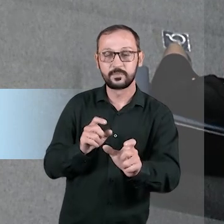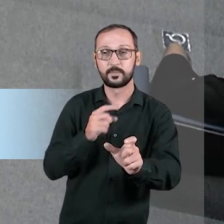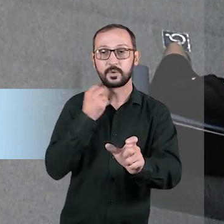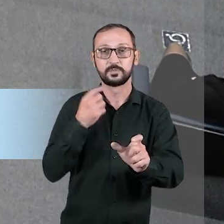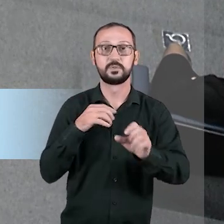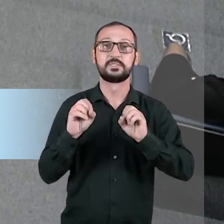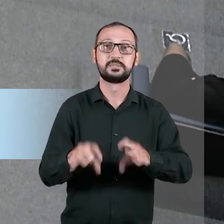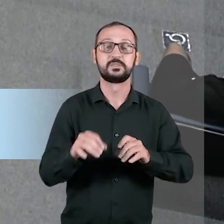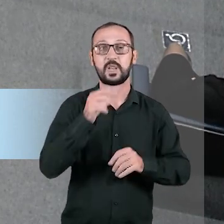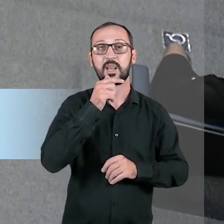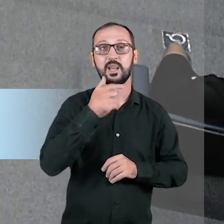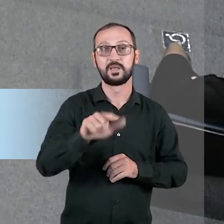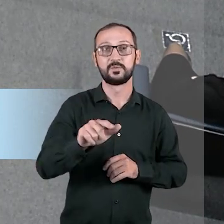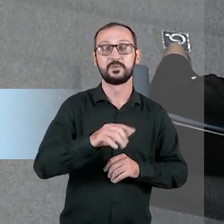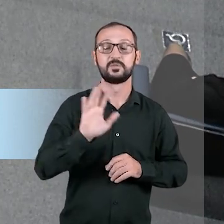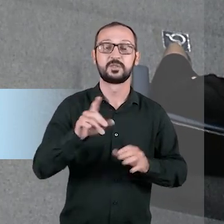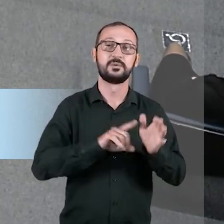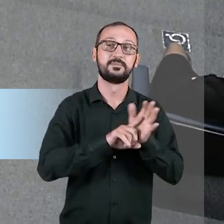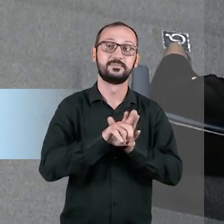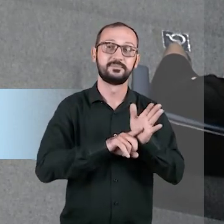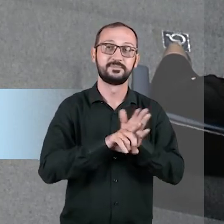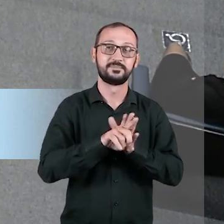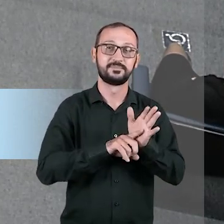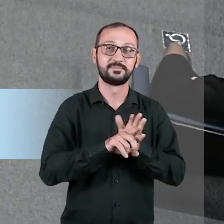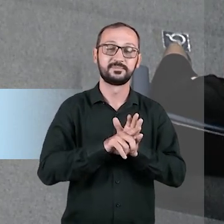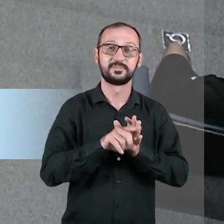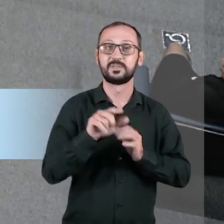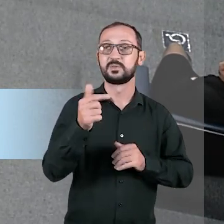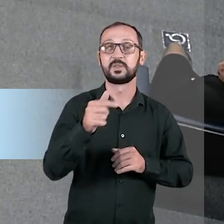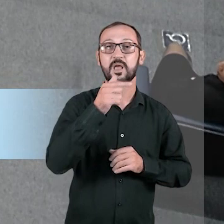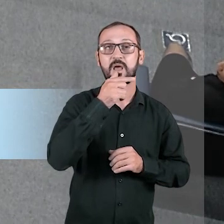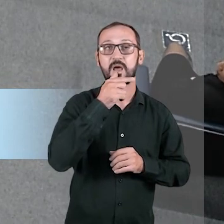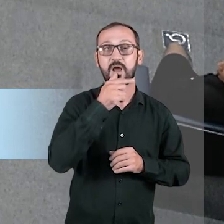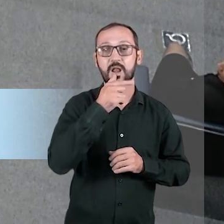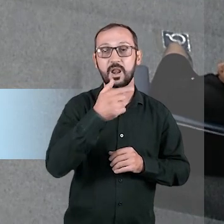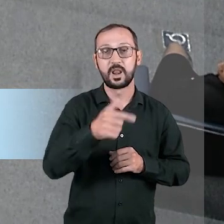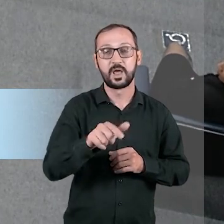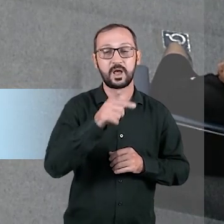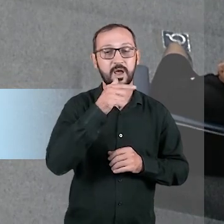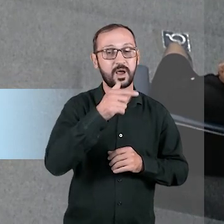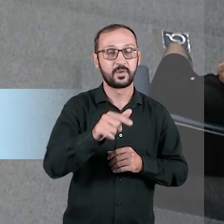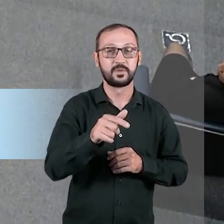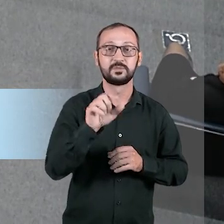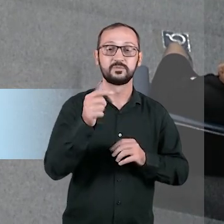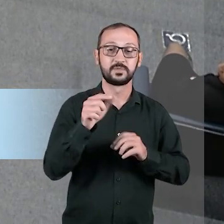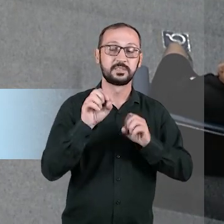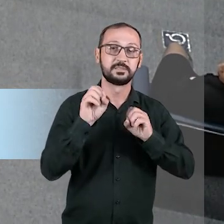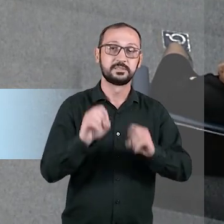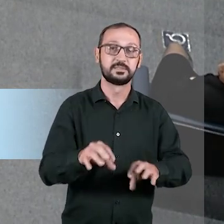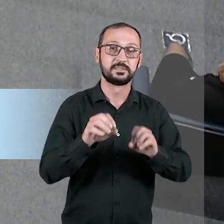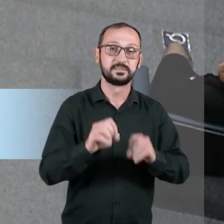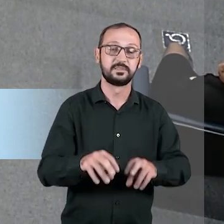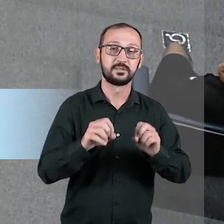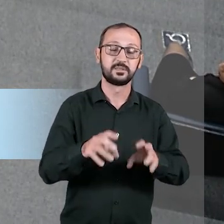Eu trabalho com ensino de línguas. Eu já pesquisei. Em nenhuma língua existe nenhum livro de ensino